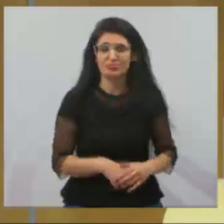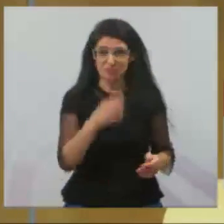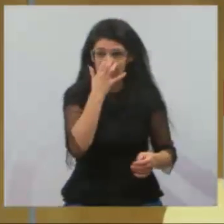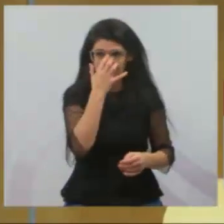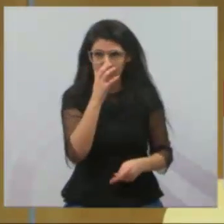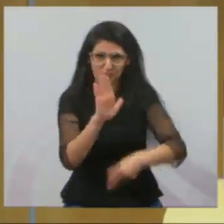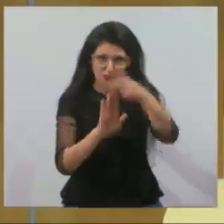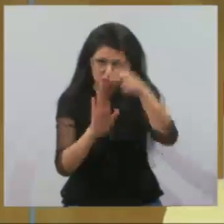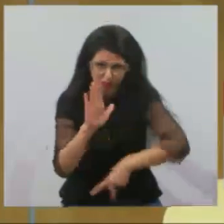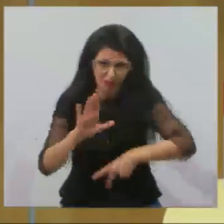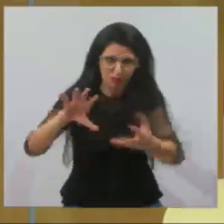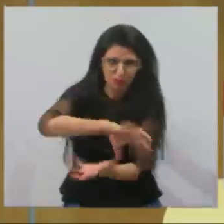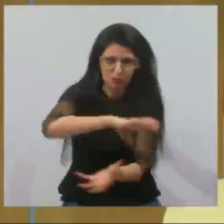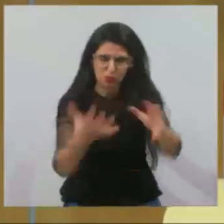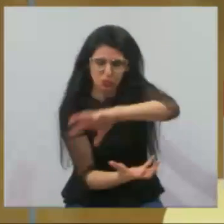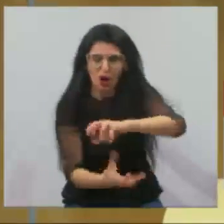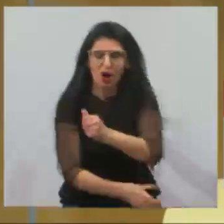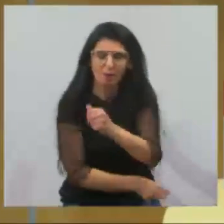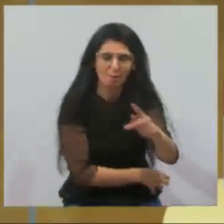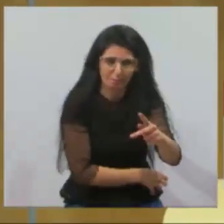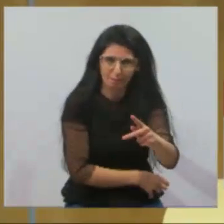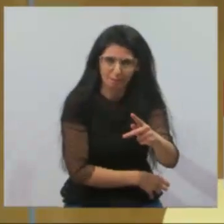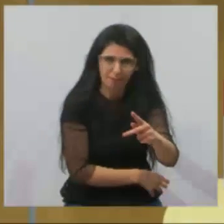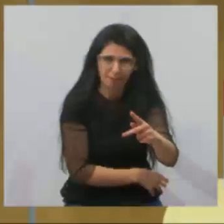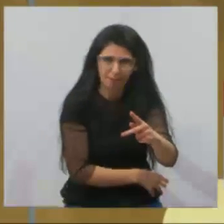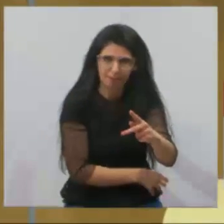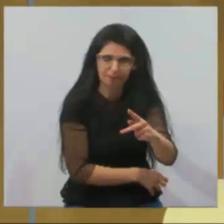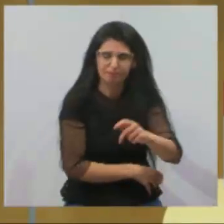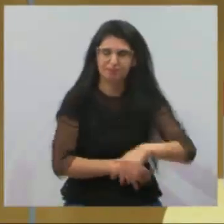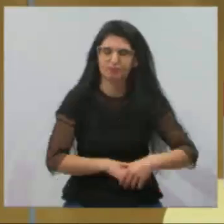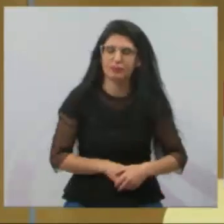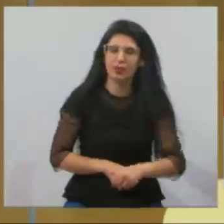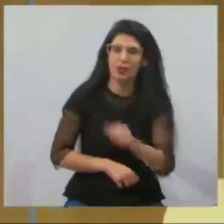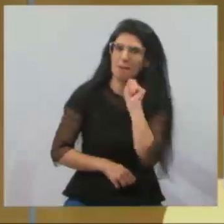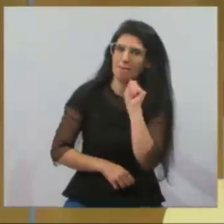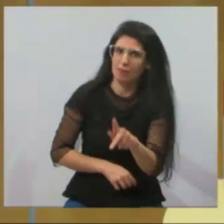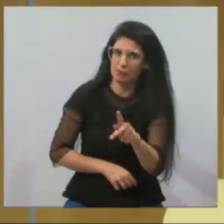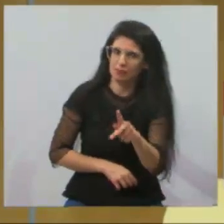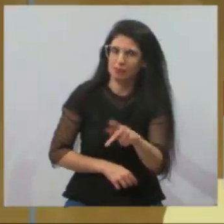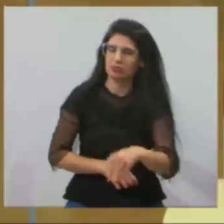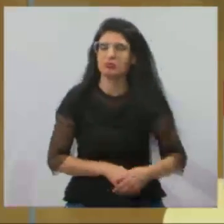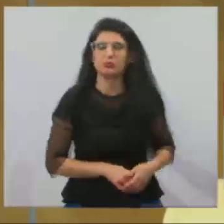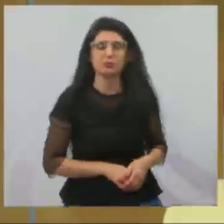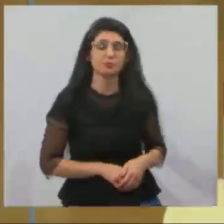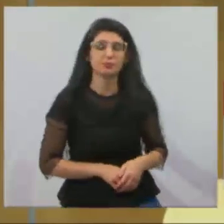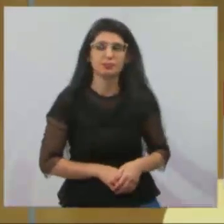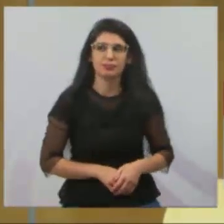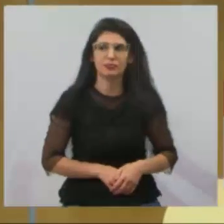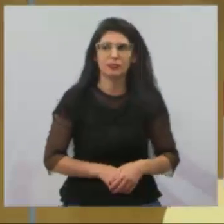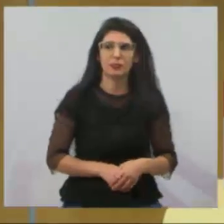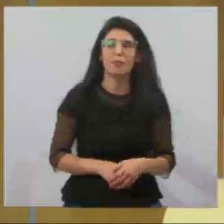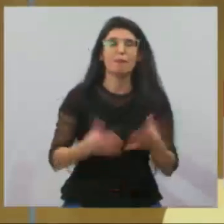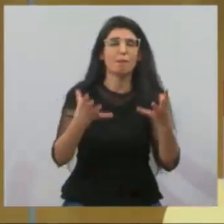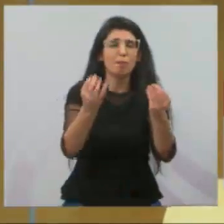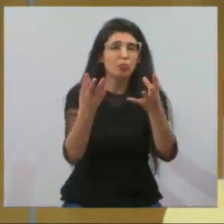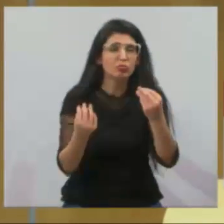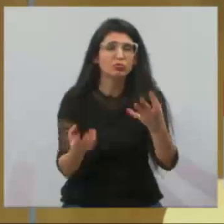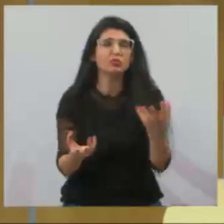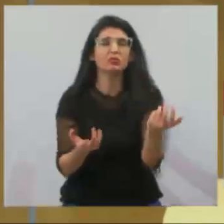fazer a reforma da Previdência, era nesse momento que nós, várias vezes nessa